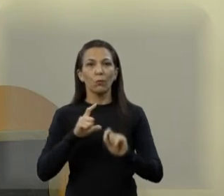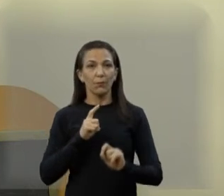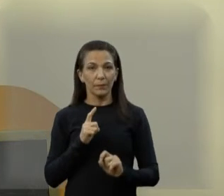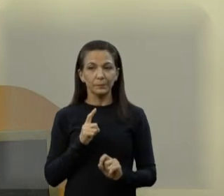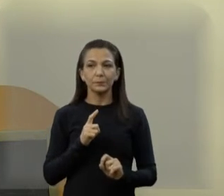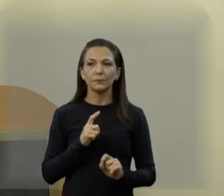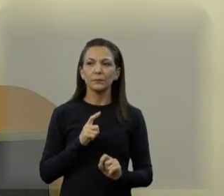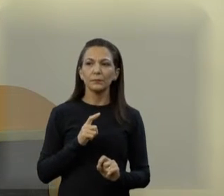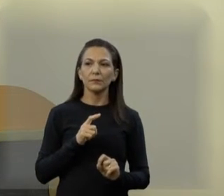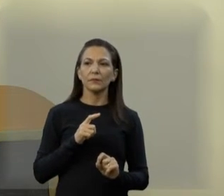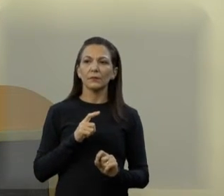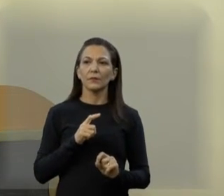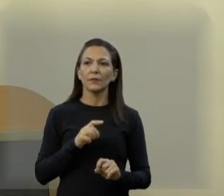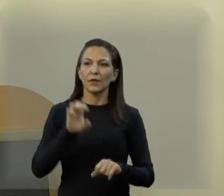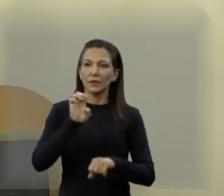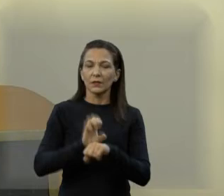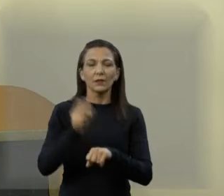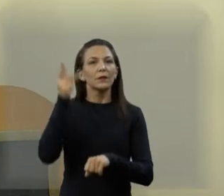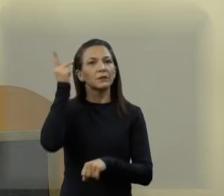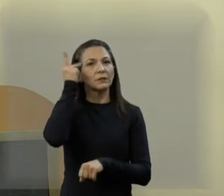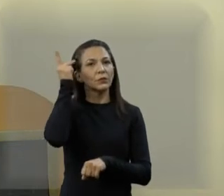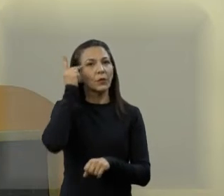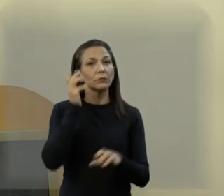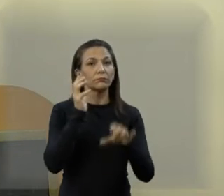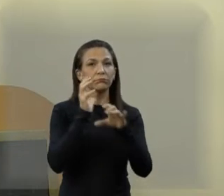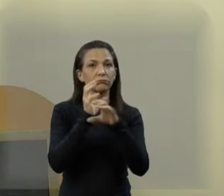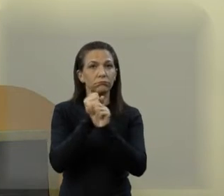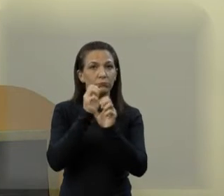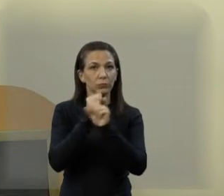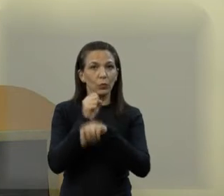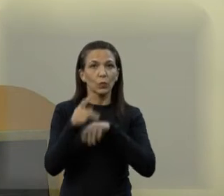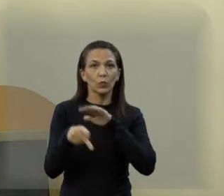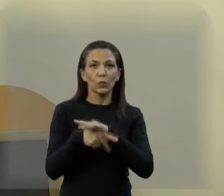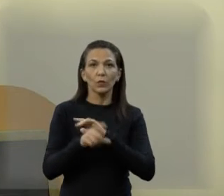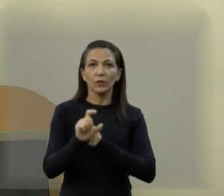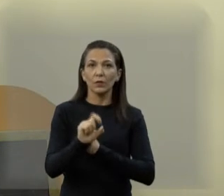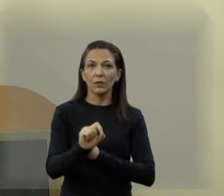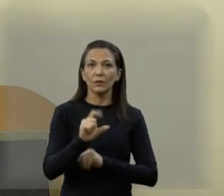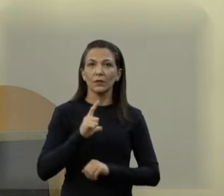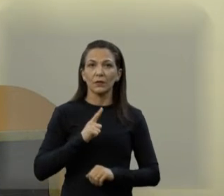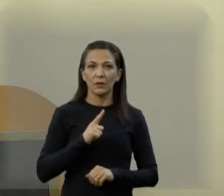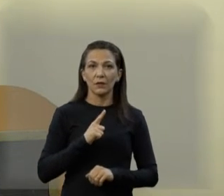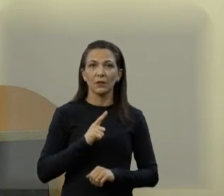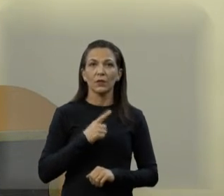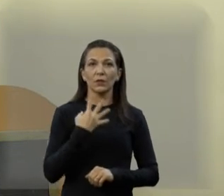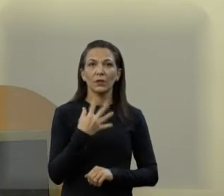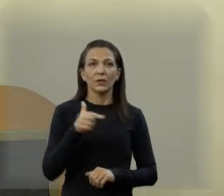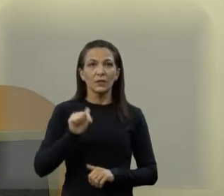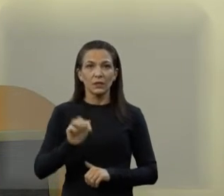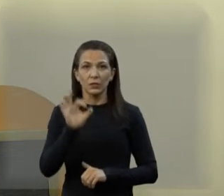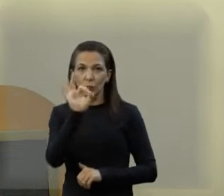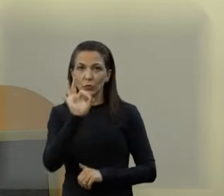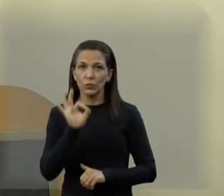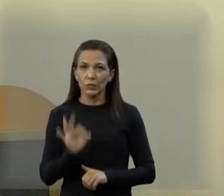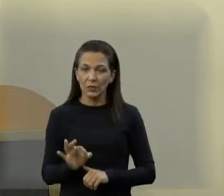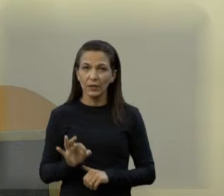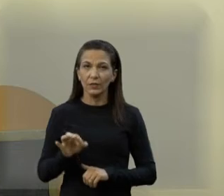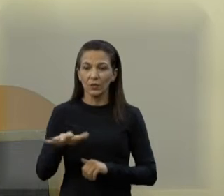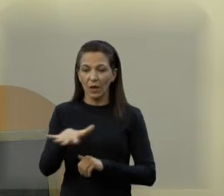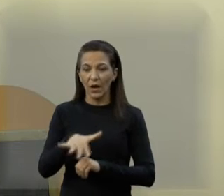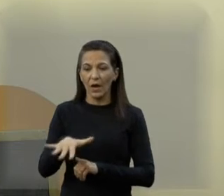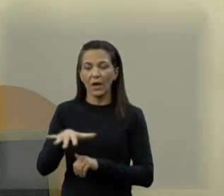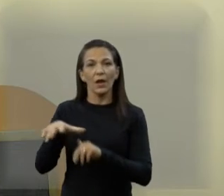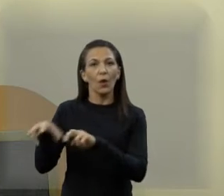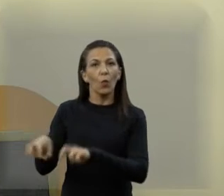que o estado de São Paulo já contabilizou aqui 40/47 por cento dessas propriedades